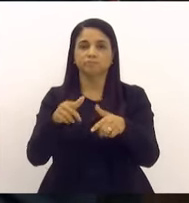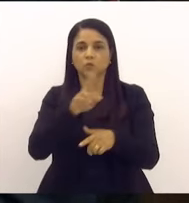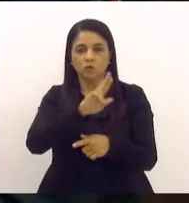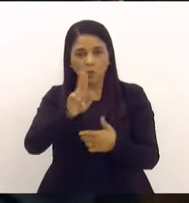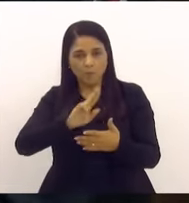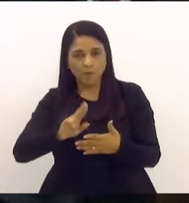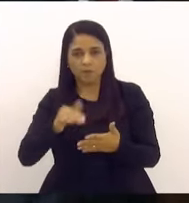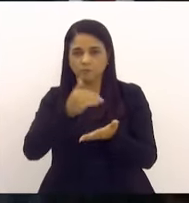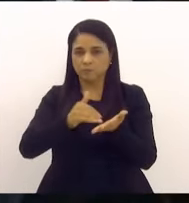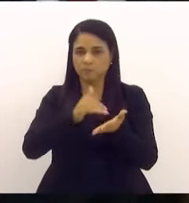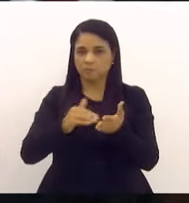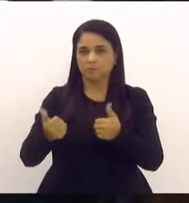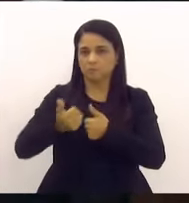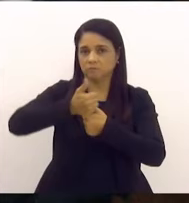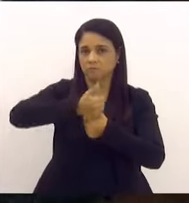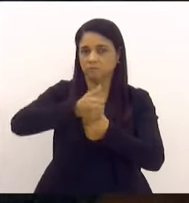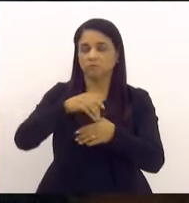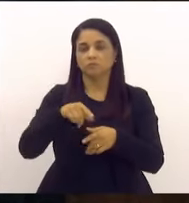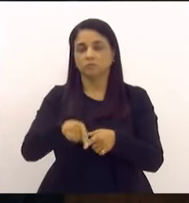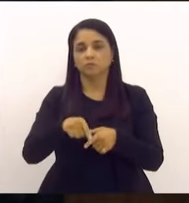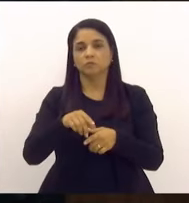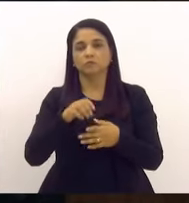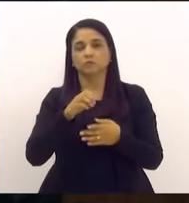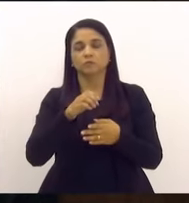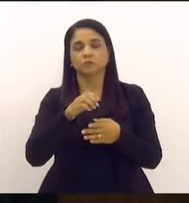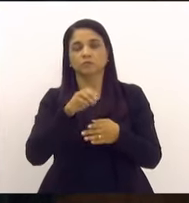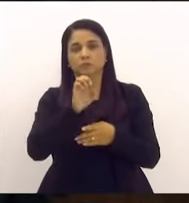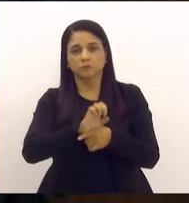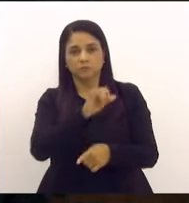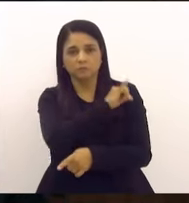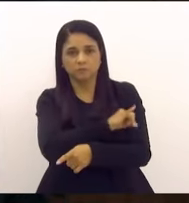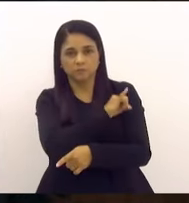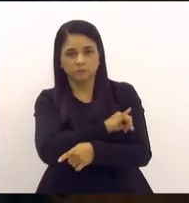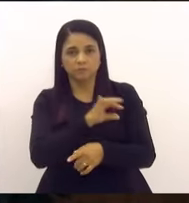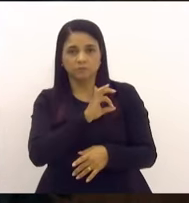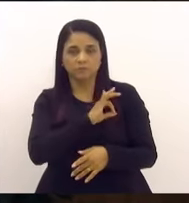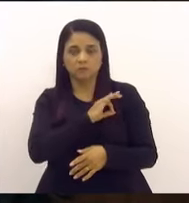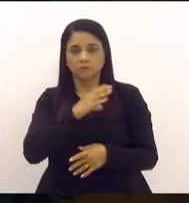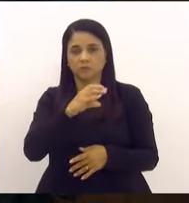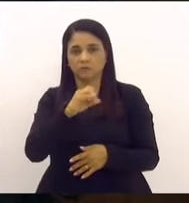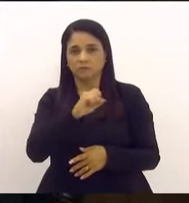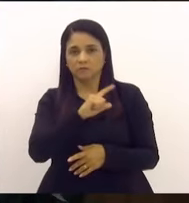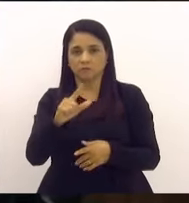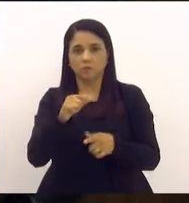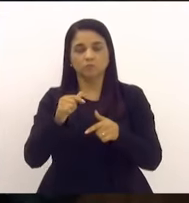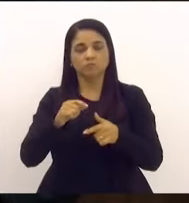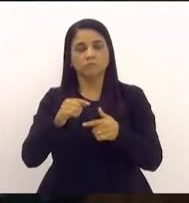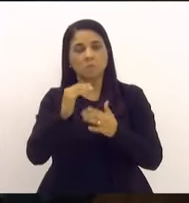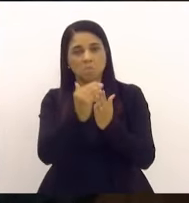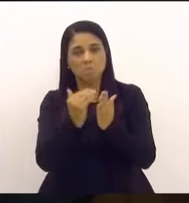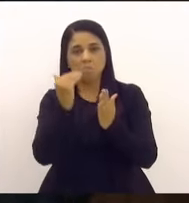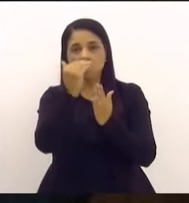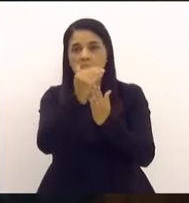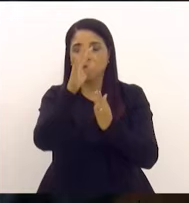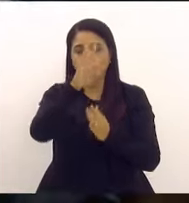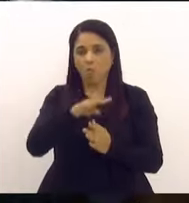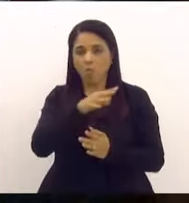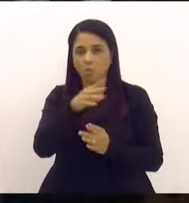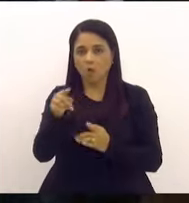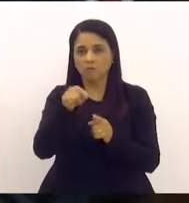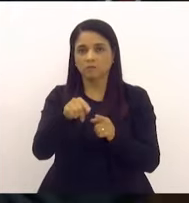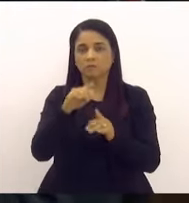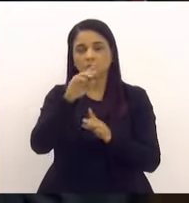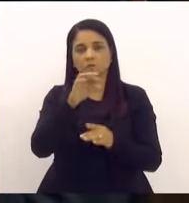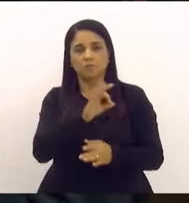nomeados pelo secretário de Estado de Polícia Civil, com a finalidade específica de deliberar acerca das promoções do quadro permanente da Polícia